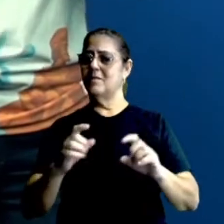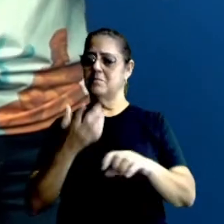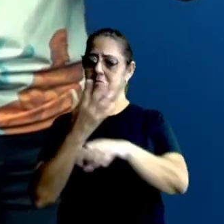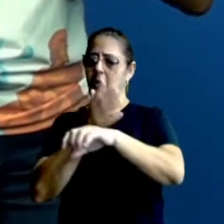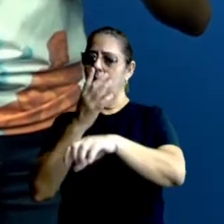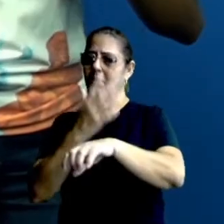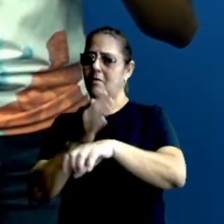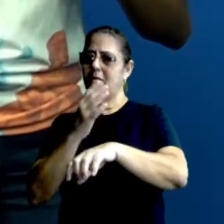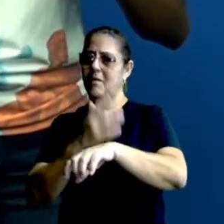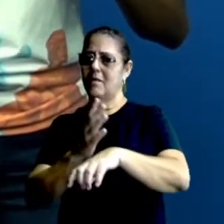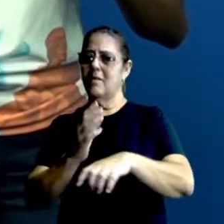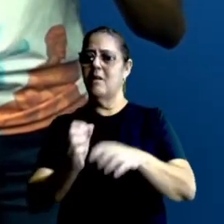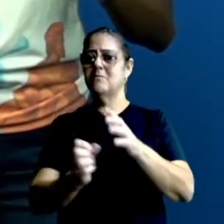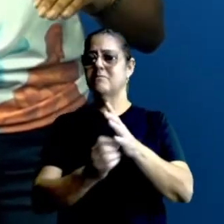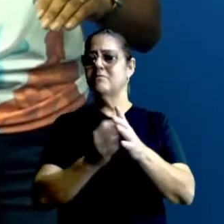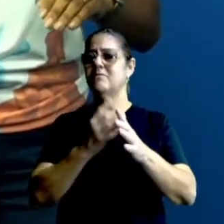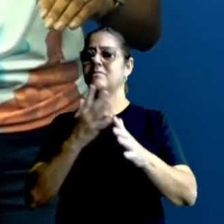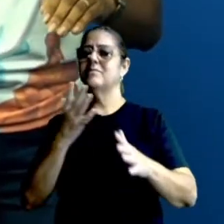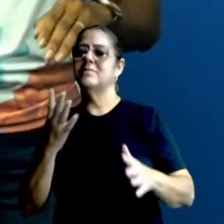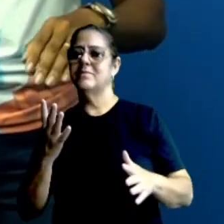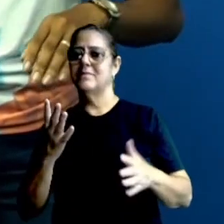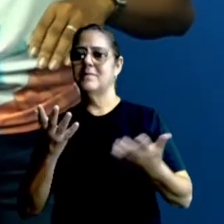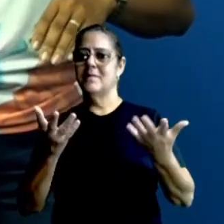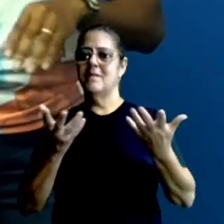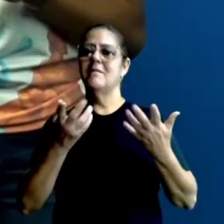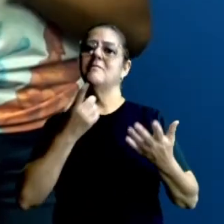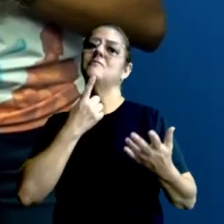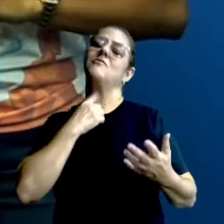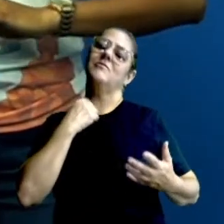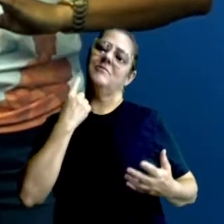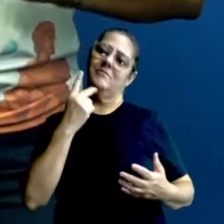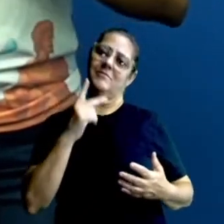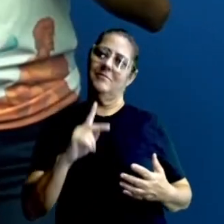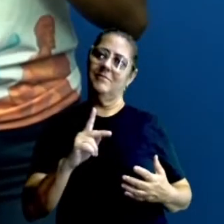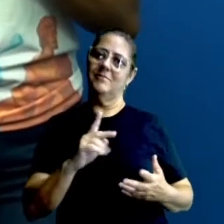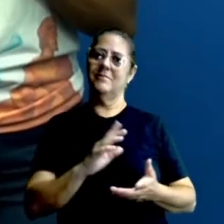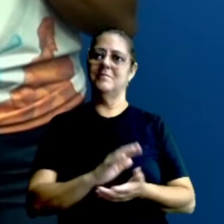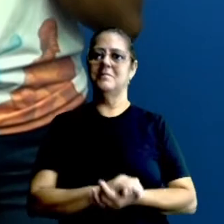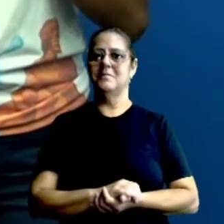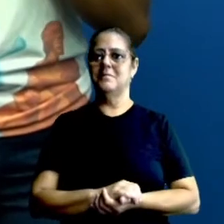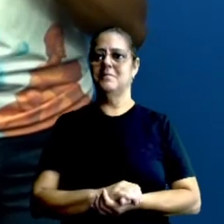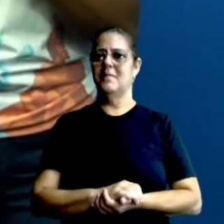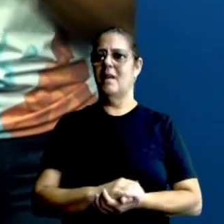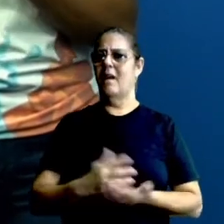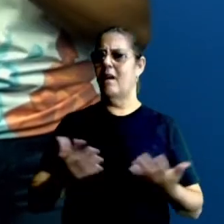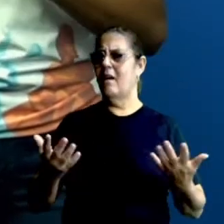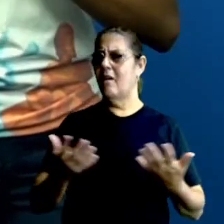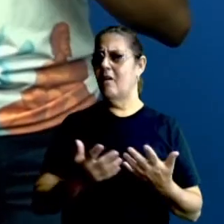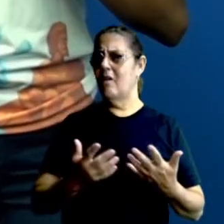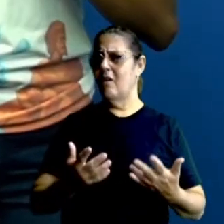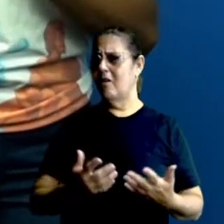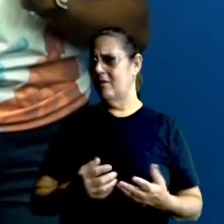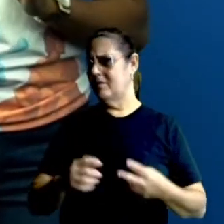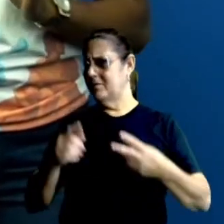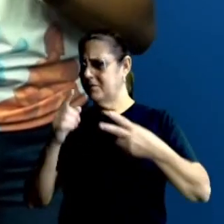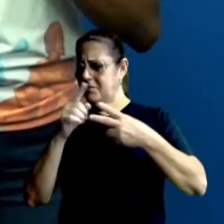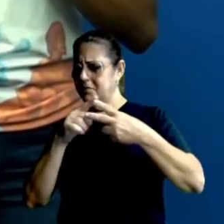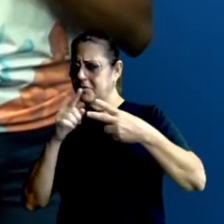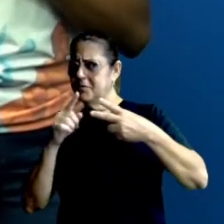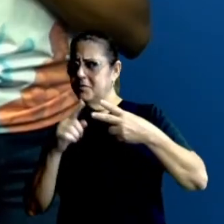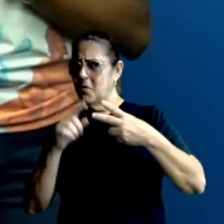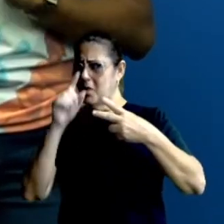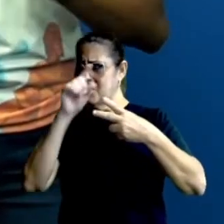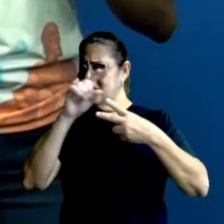pode repetir Quantas vezes for necessária certo bom vamos a duas primeiras que eu